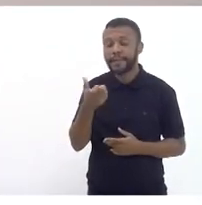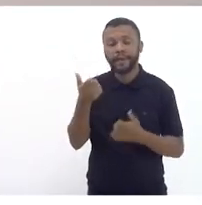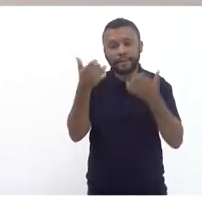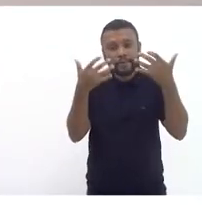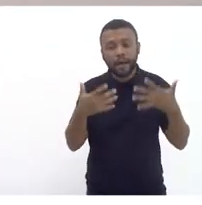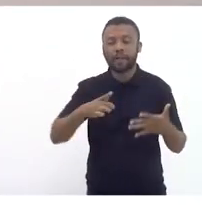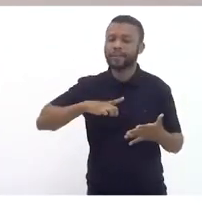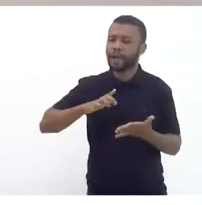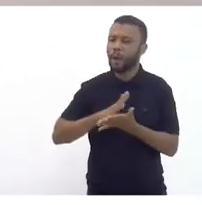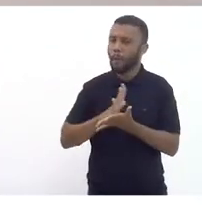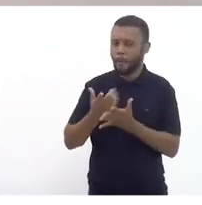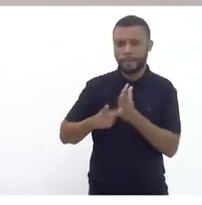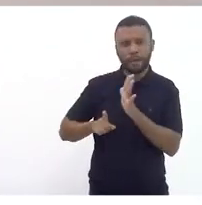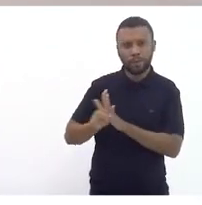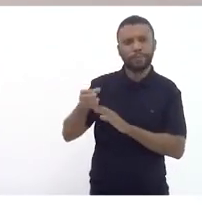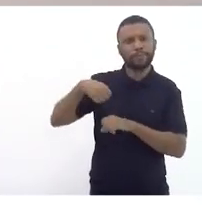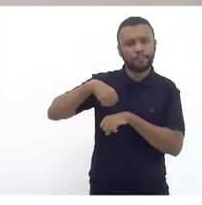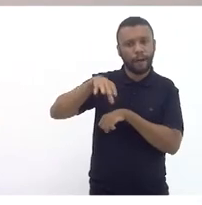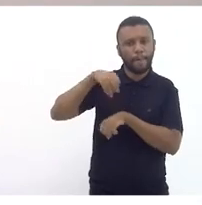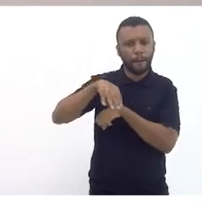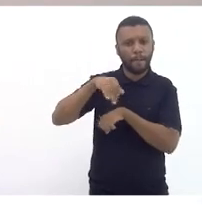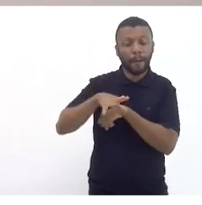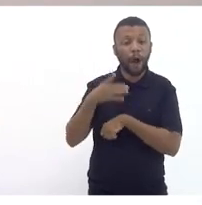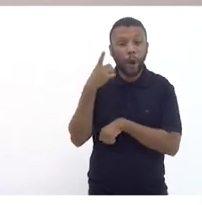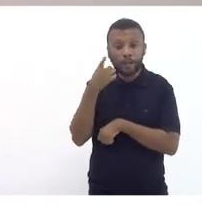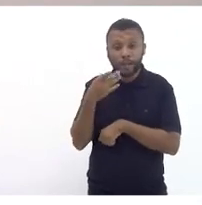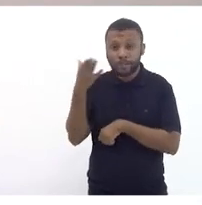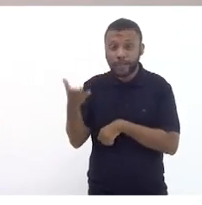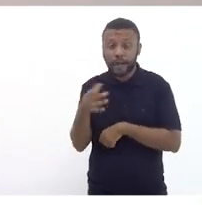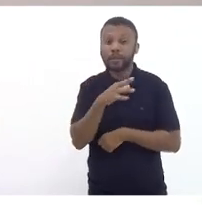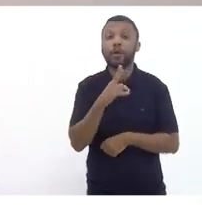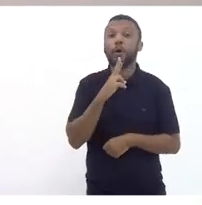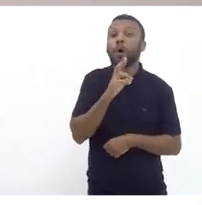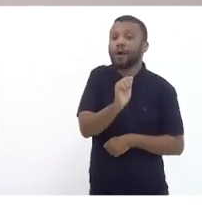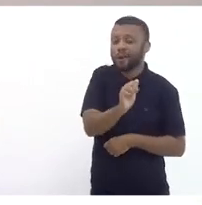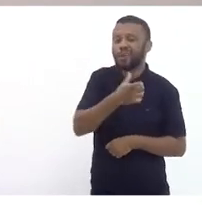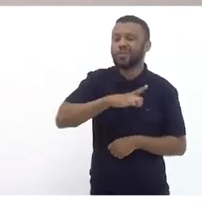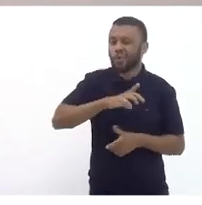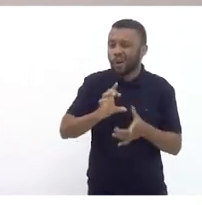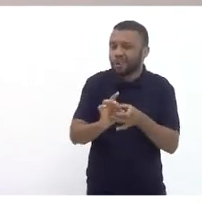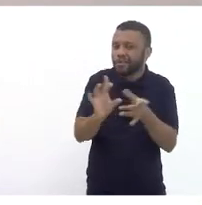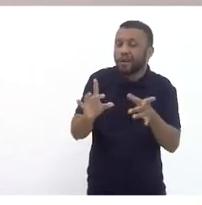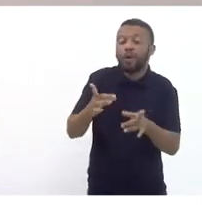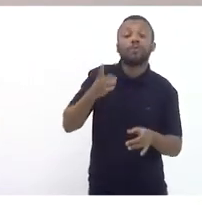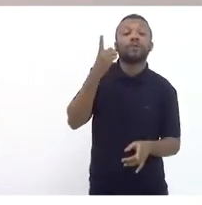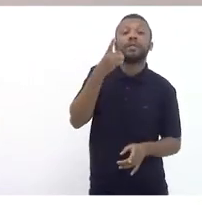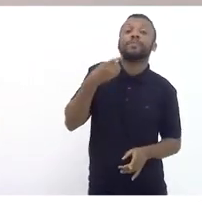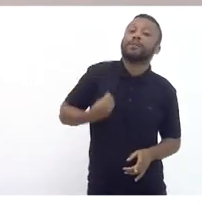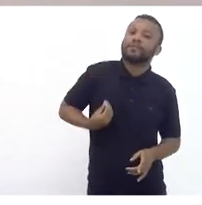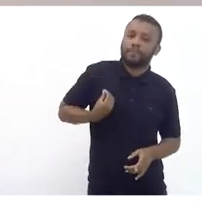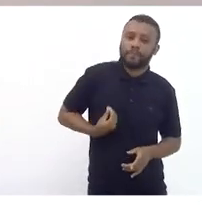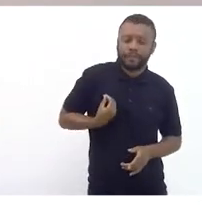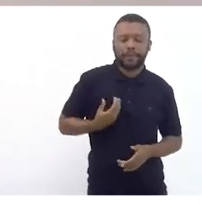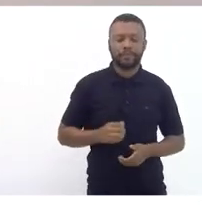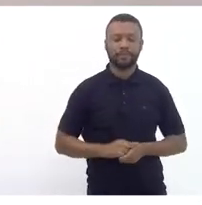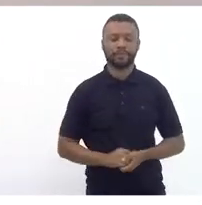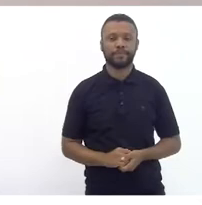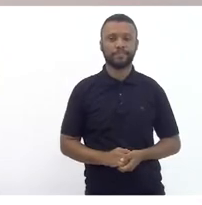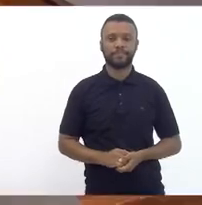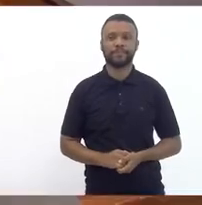que o deputado também deseja, e o Rodrigo Amorim também está abrindo aqui para os deputados que estão presentes. Obrigado,